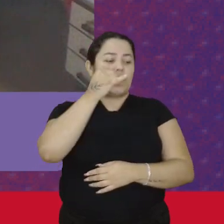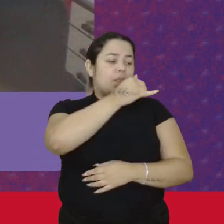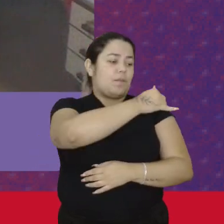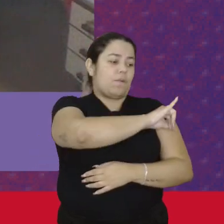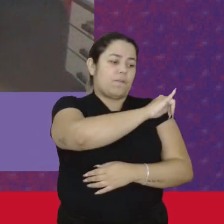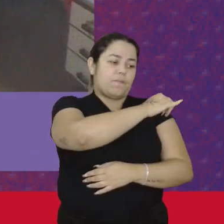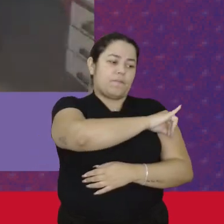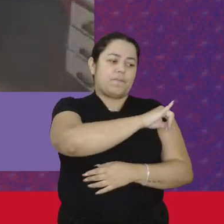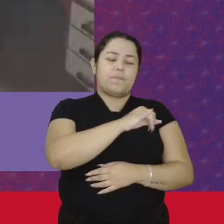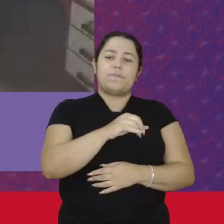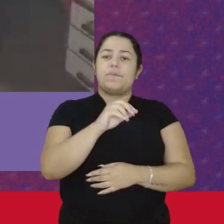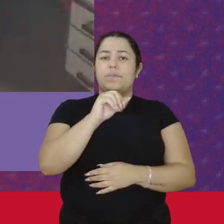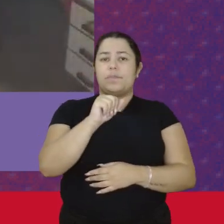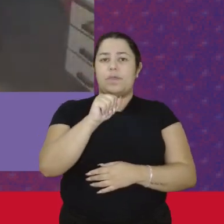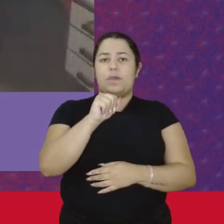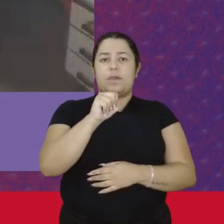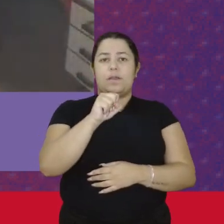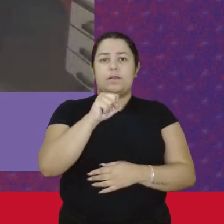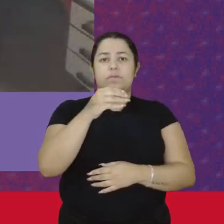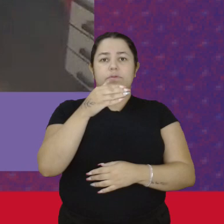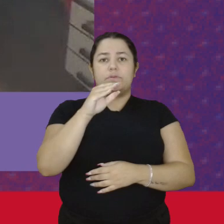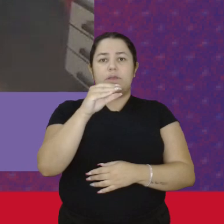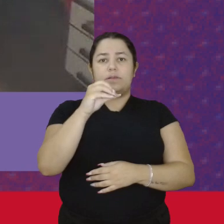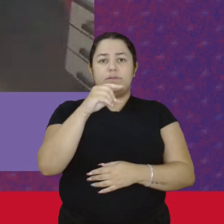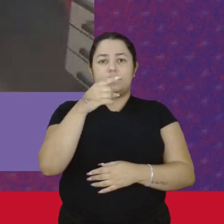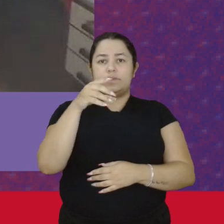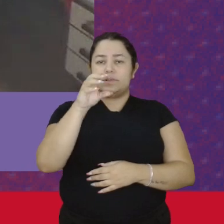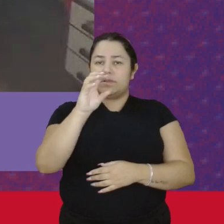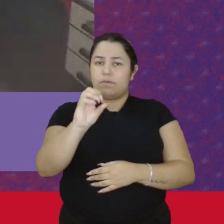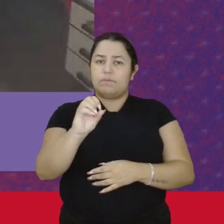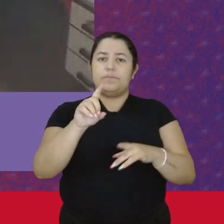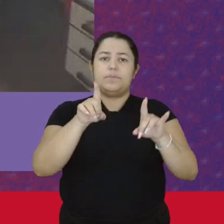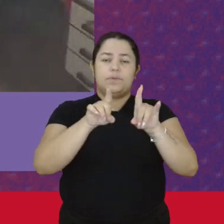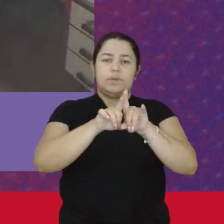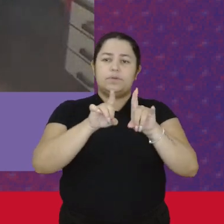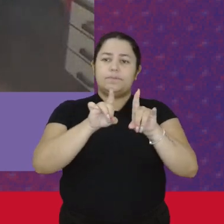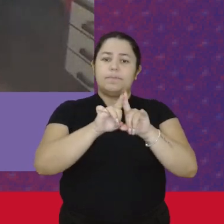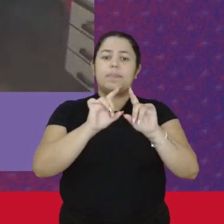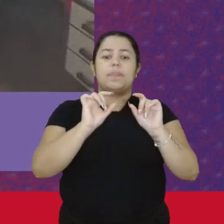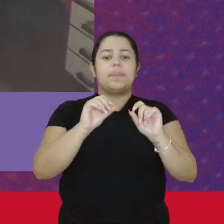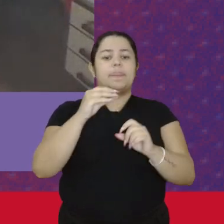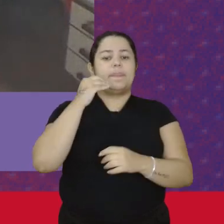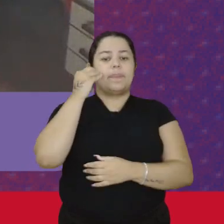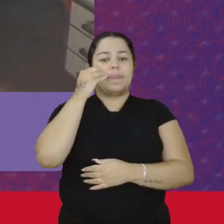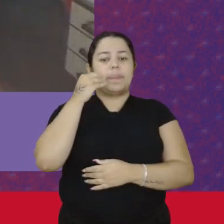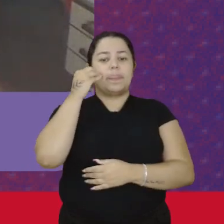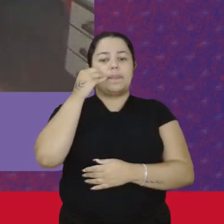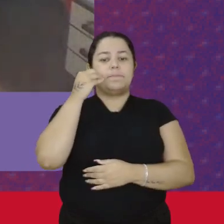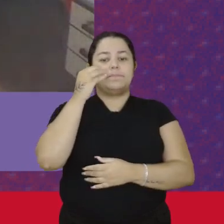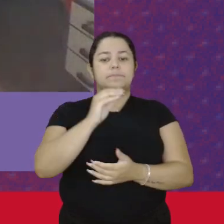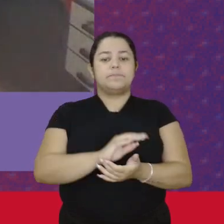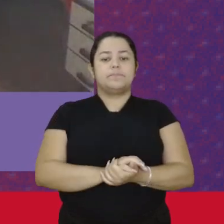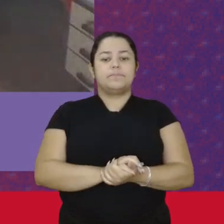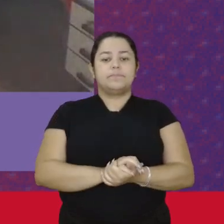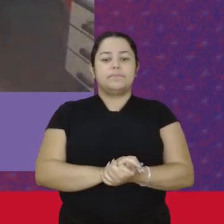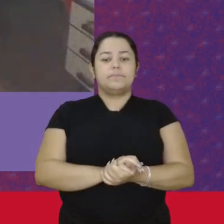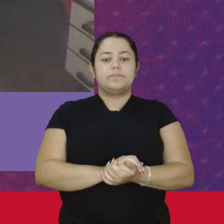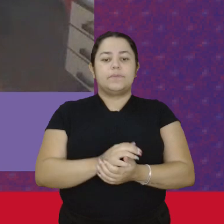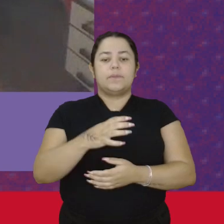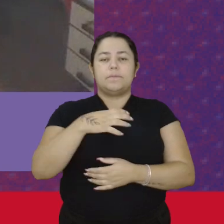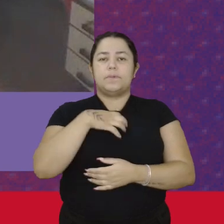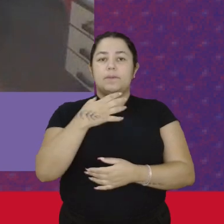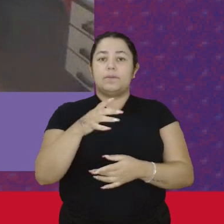na Associação de Favelados, lá com a dona Lídia. Eu experimentei isso na Bahia, experimentei